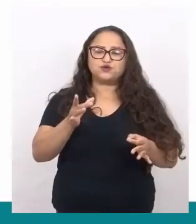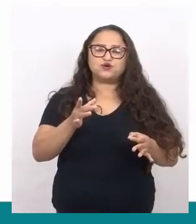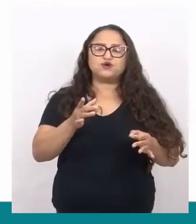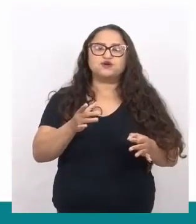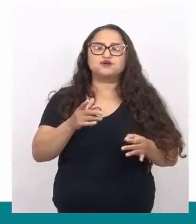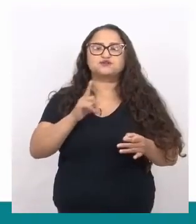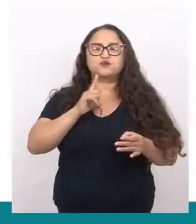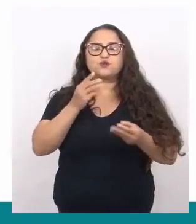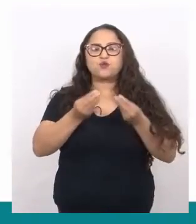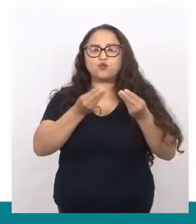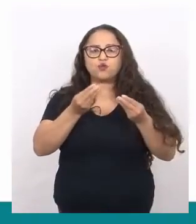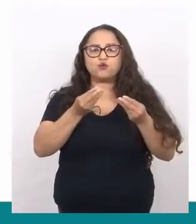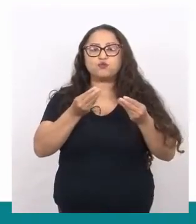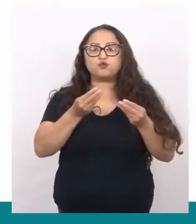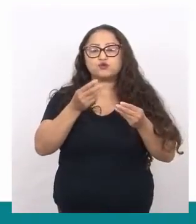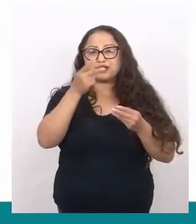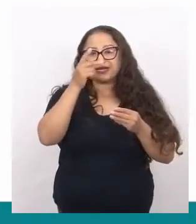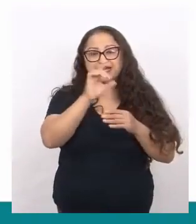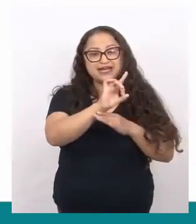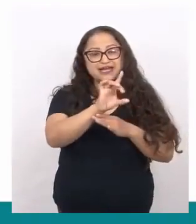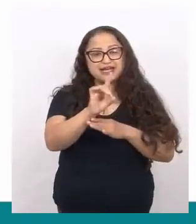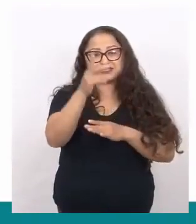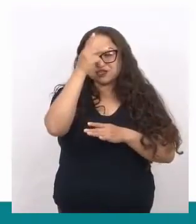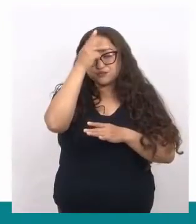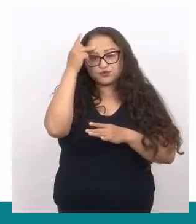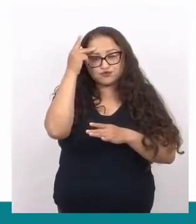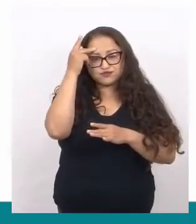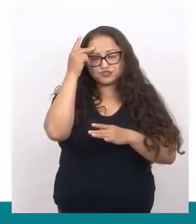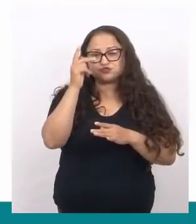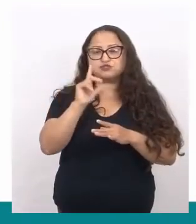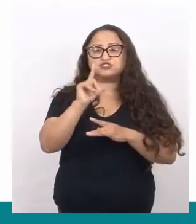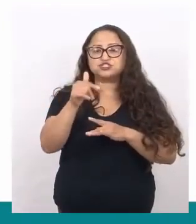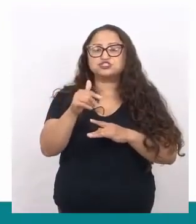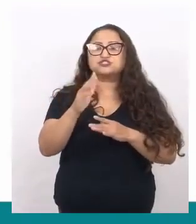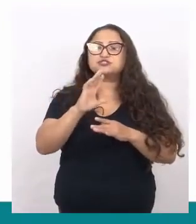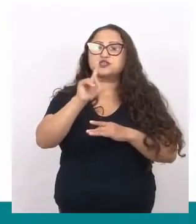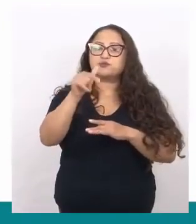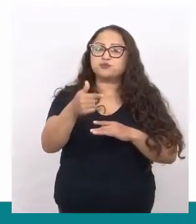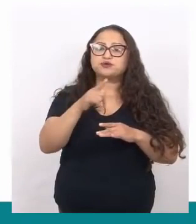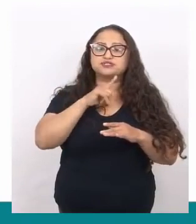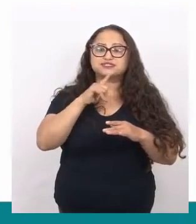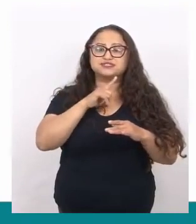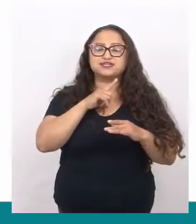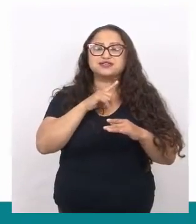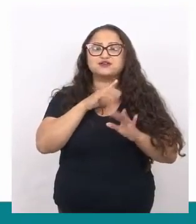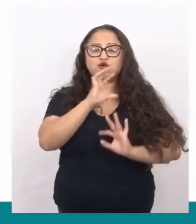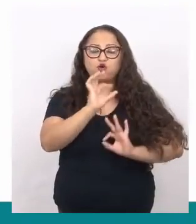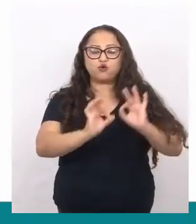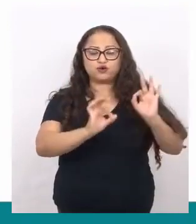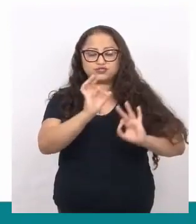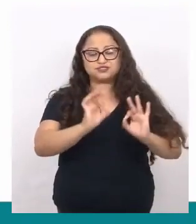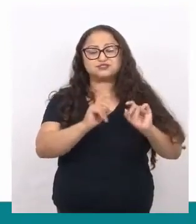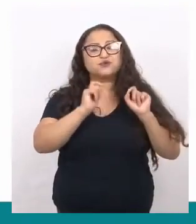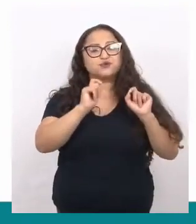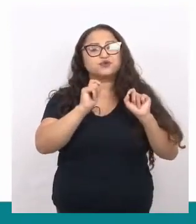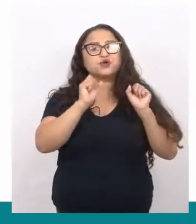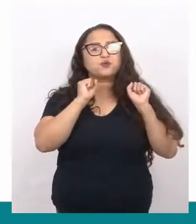às manifestações de interesse e um dia para ajustes na associação. O que eu posso fazer na associação? É lá na aba 2,